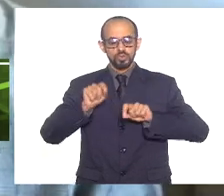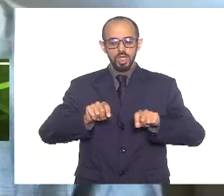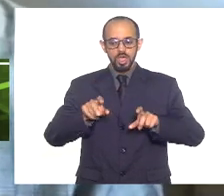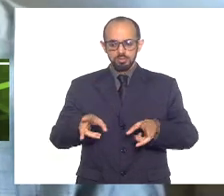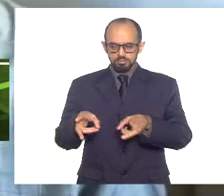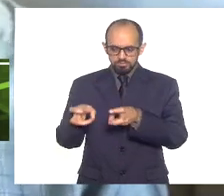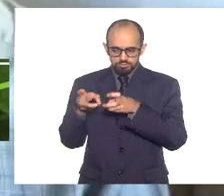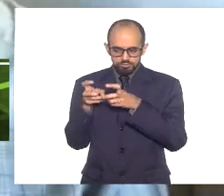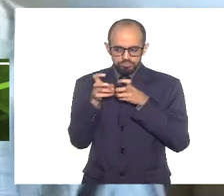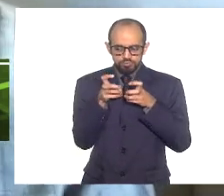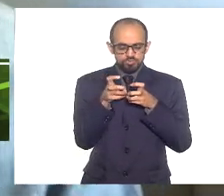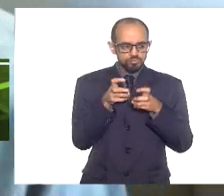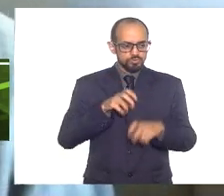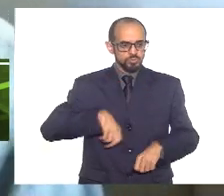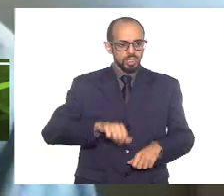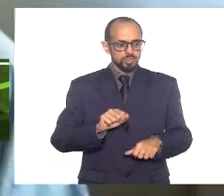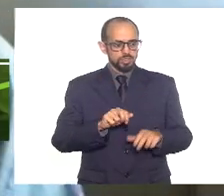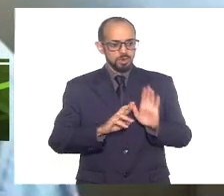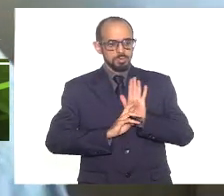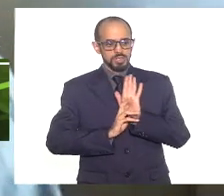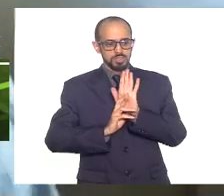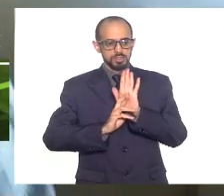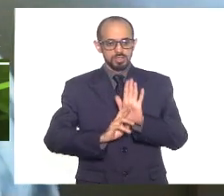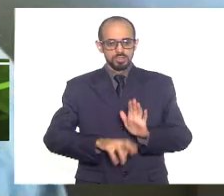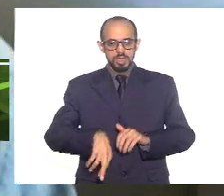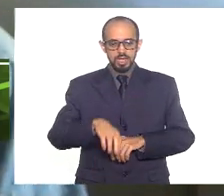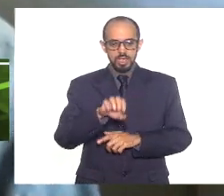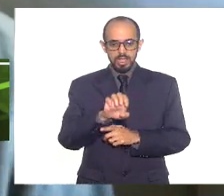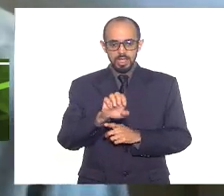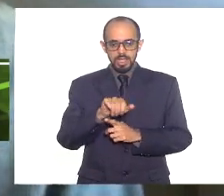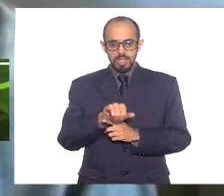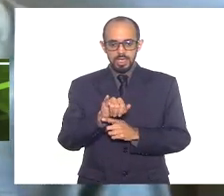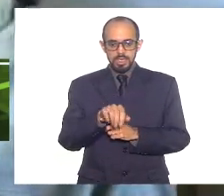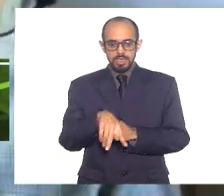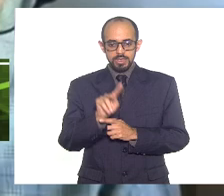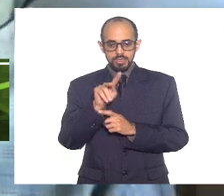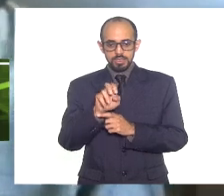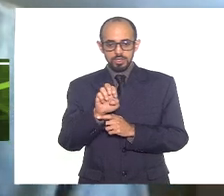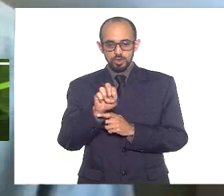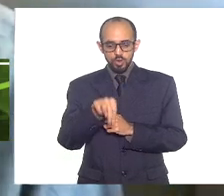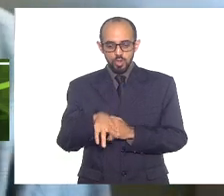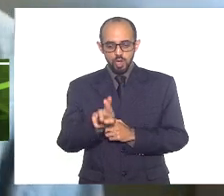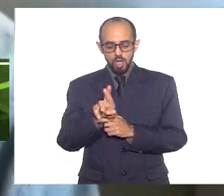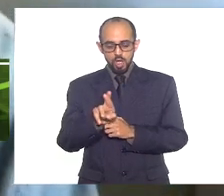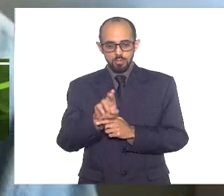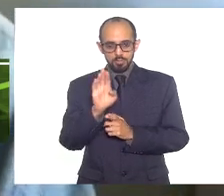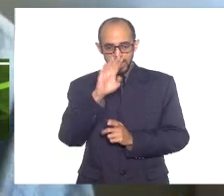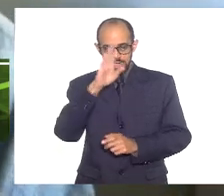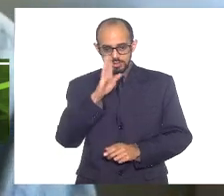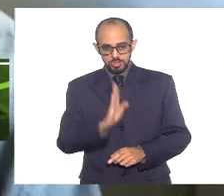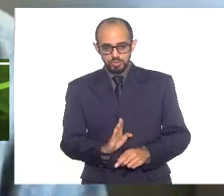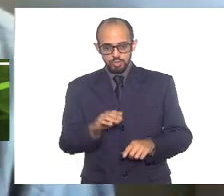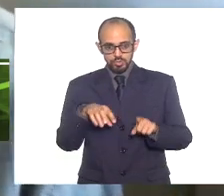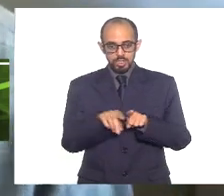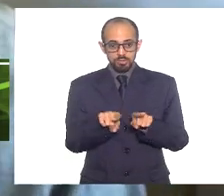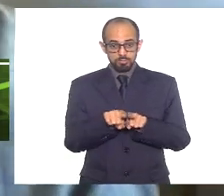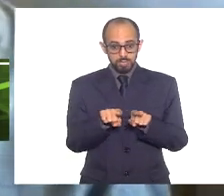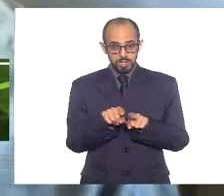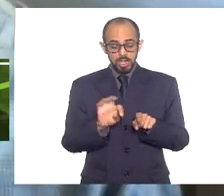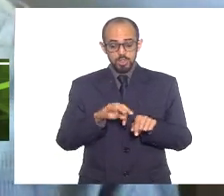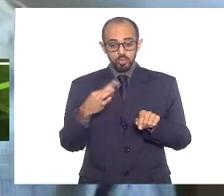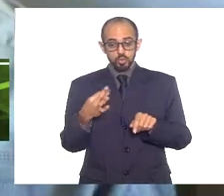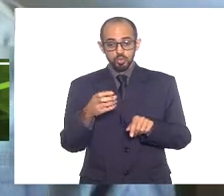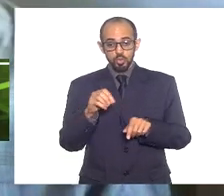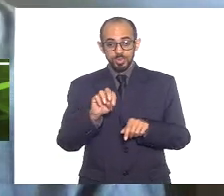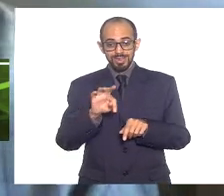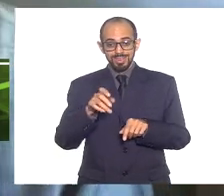da Equinor Brasil e da Total do Brasil sobre a execução dos contratos de